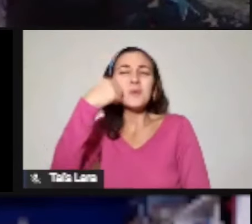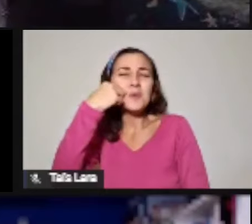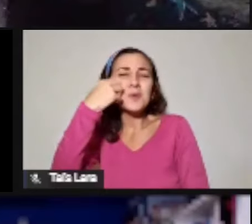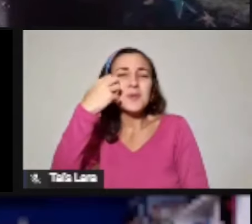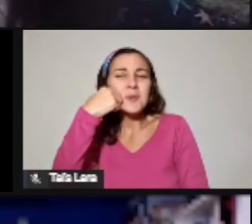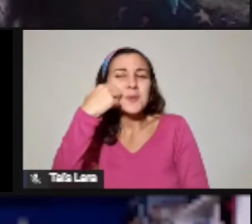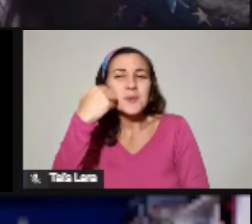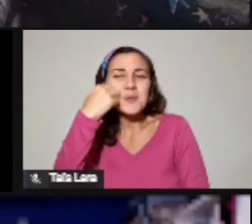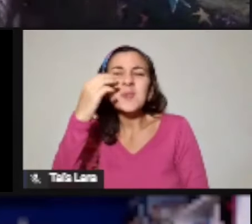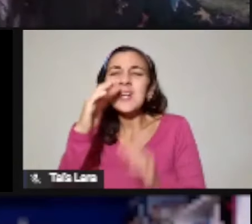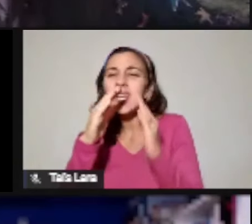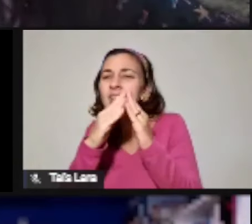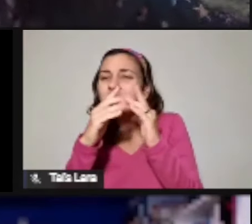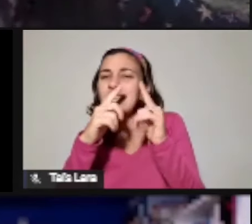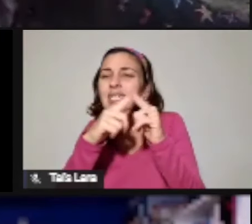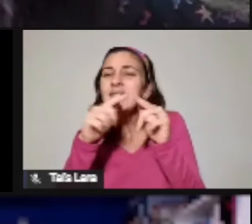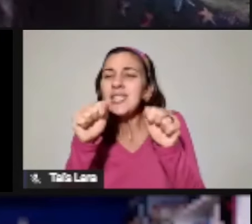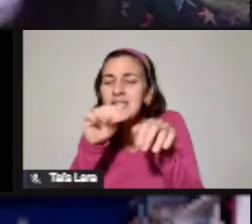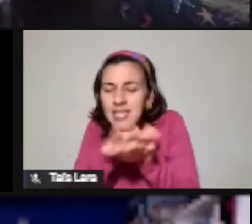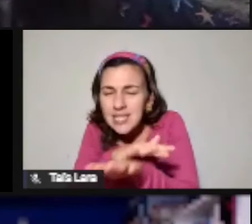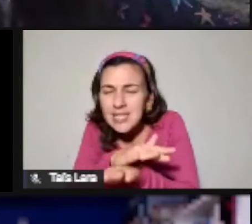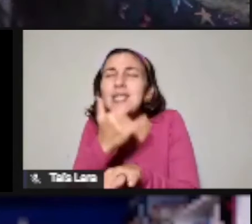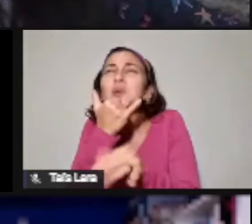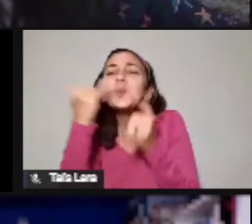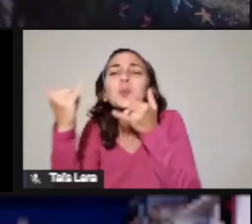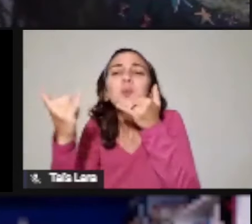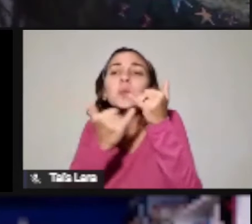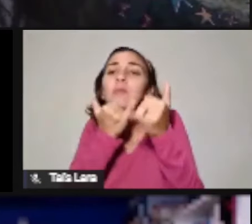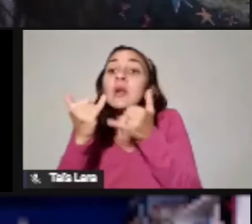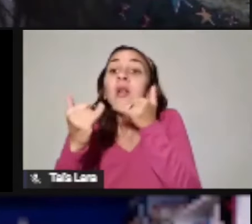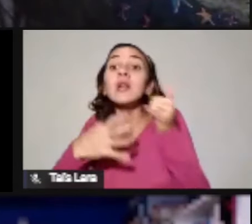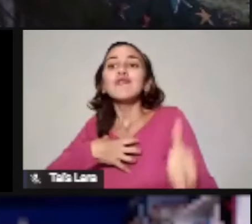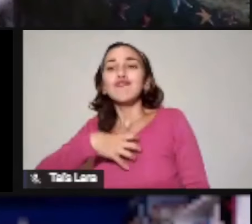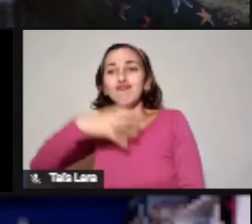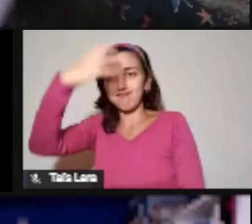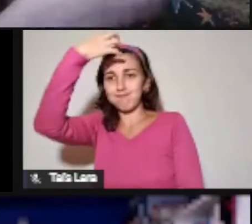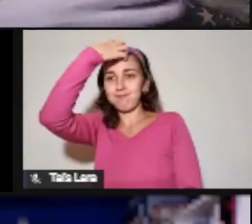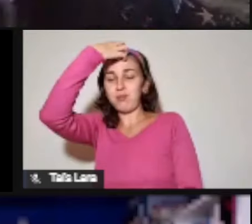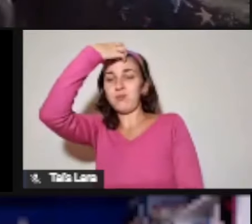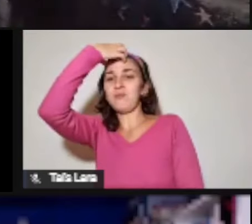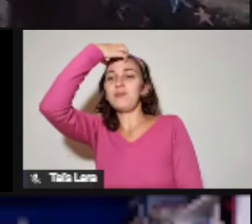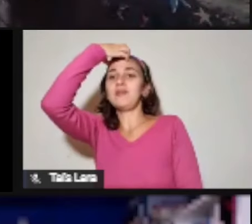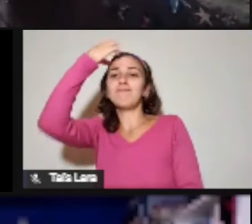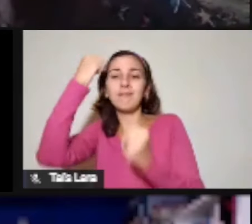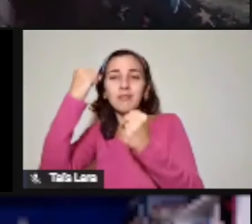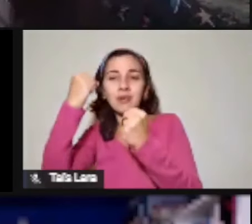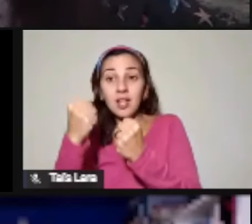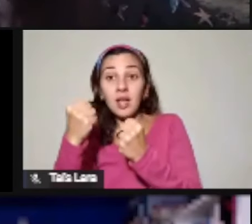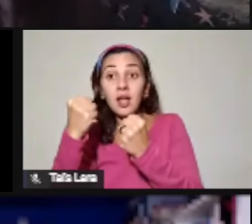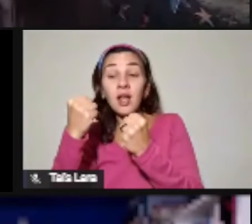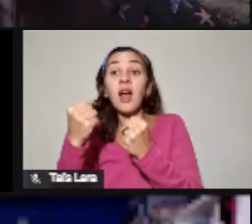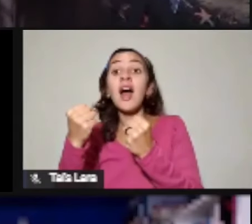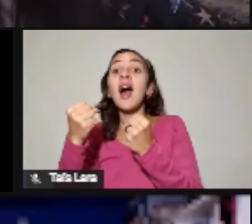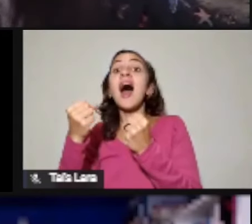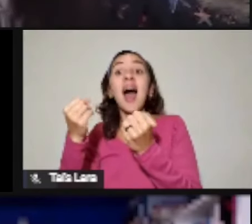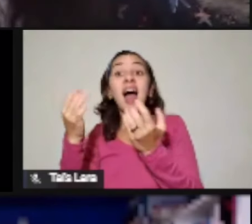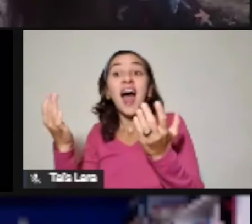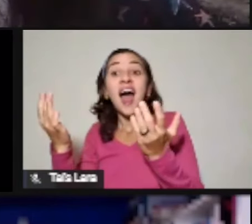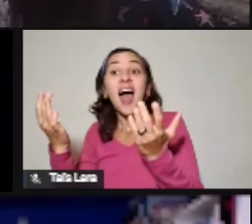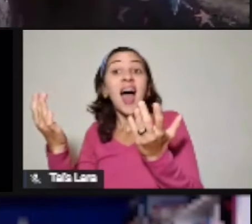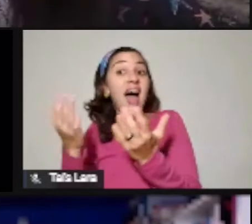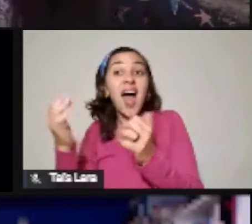se confessava, isso trazia uma culpa enorme. E essa família a gente acompanhou, porque as crianças entraram no projeto e passaram